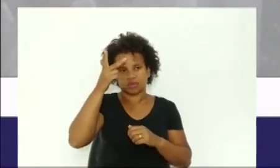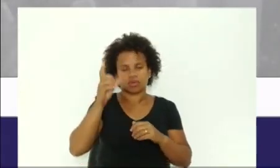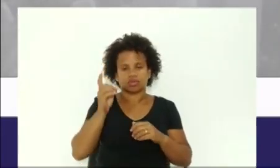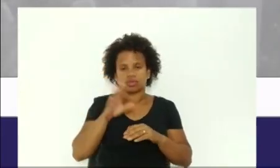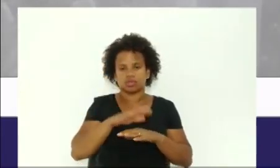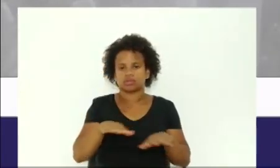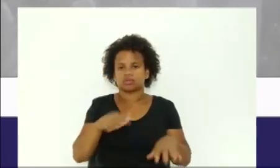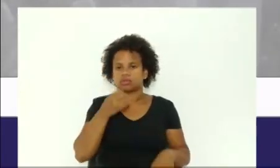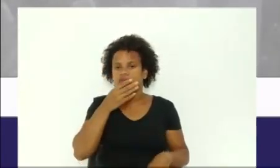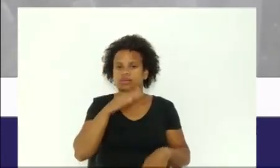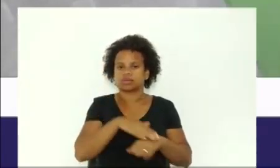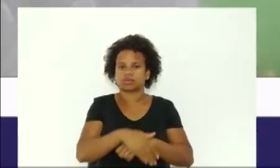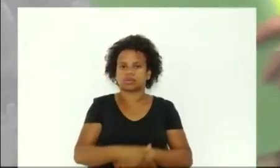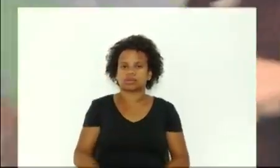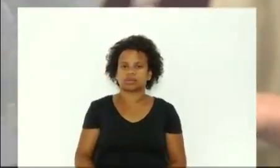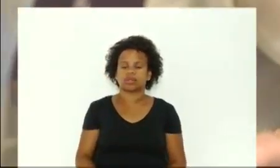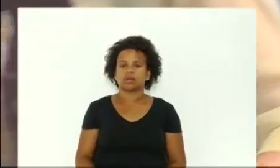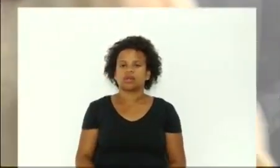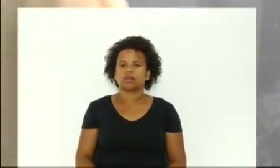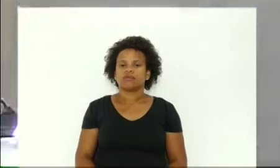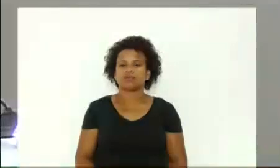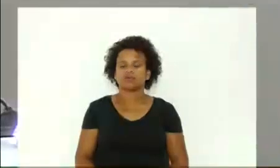todos.